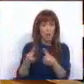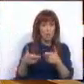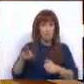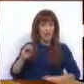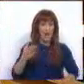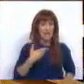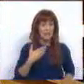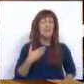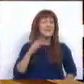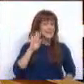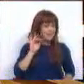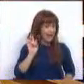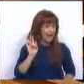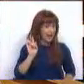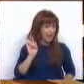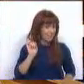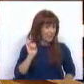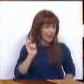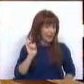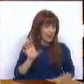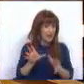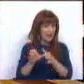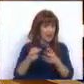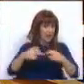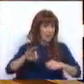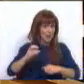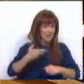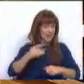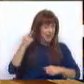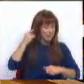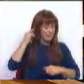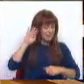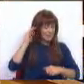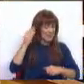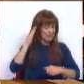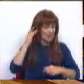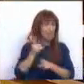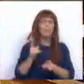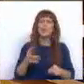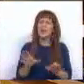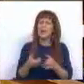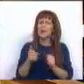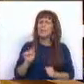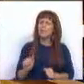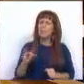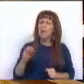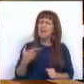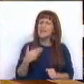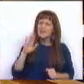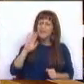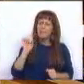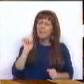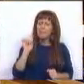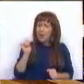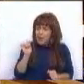PSD sabe bem isso. A bancada do PSD tem conhecimento disso. Porque a bancada do PSD sabe